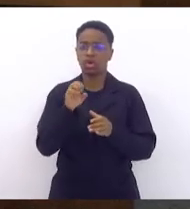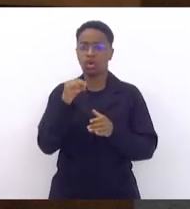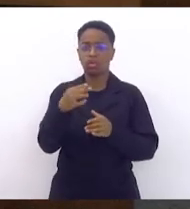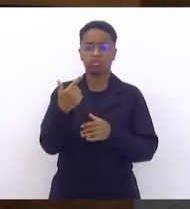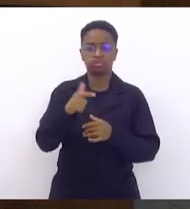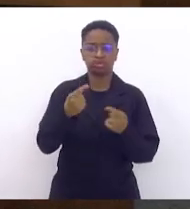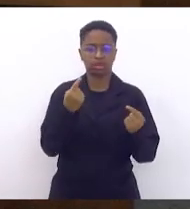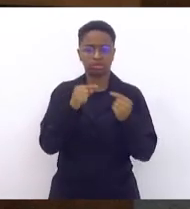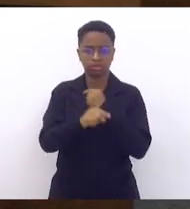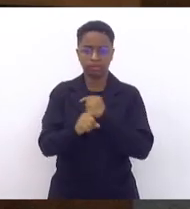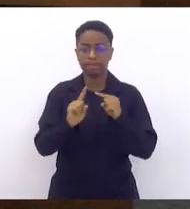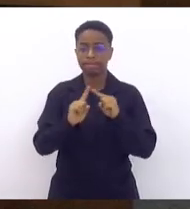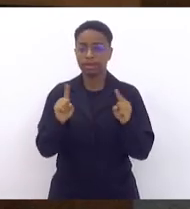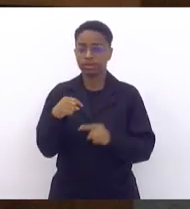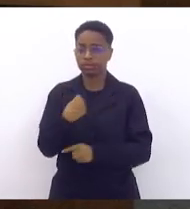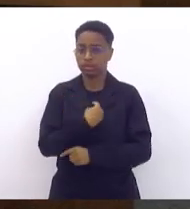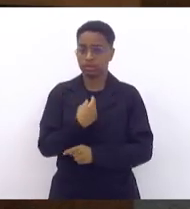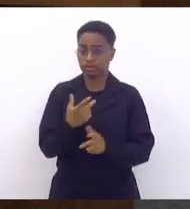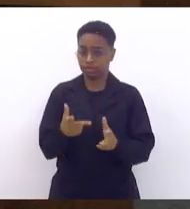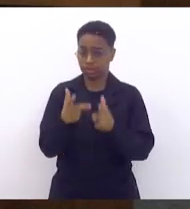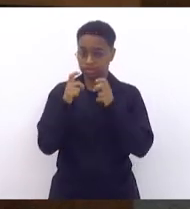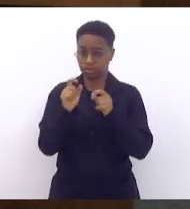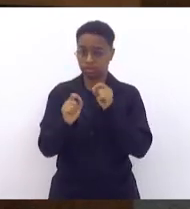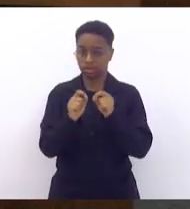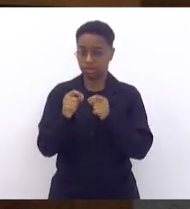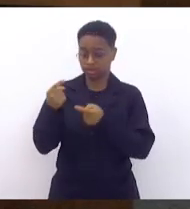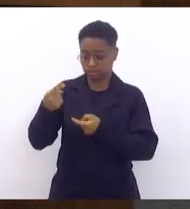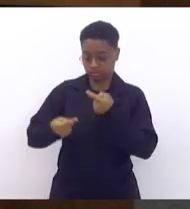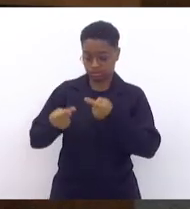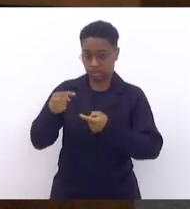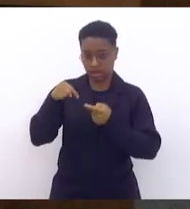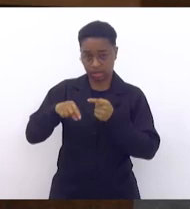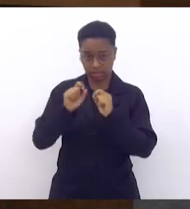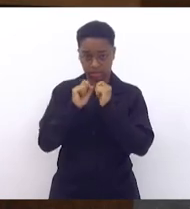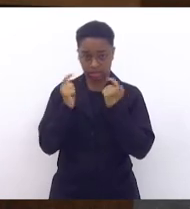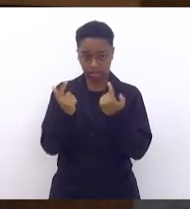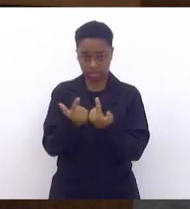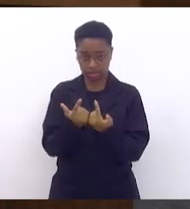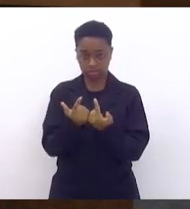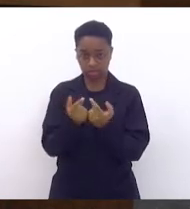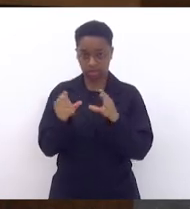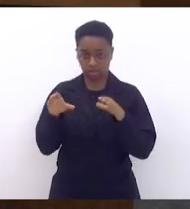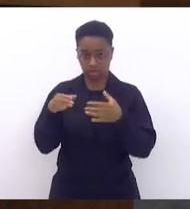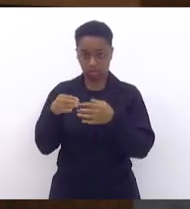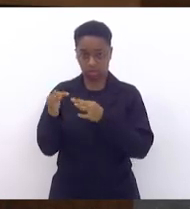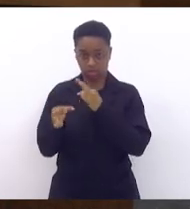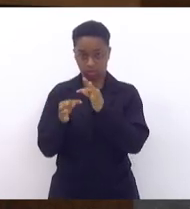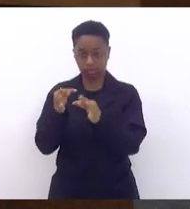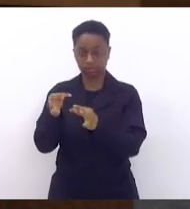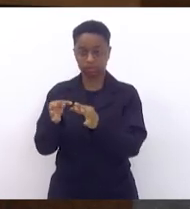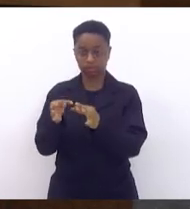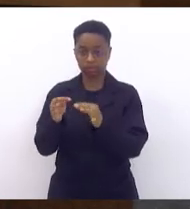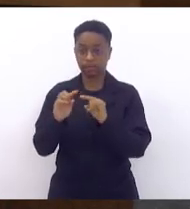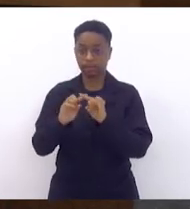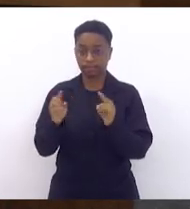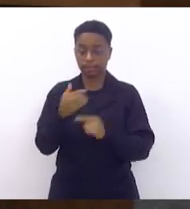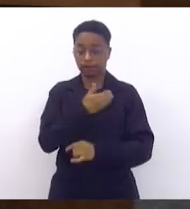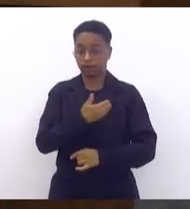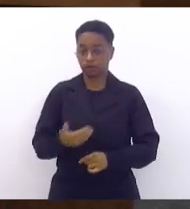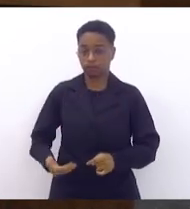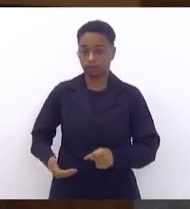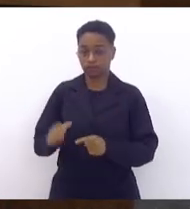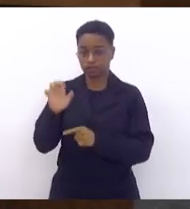contradição, mas a gente está vendo, ao mesmo tempo que esse debate é pautado aqui na Alerj, das comunidades terapêuticas, o governo do